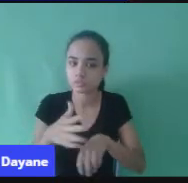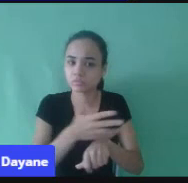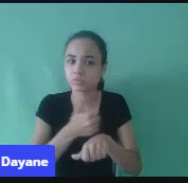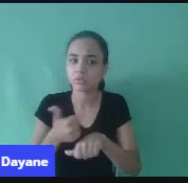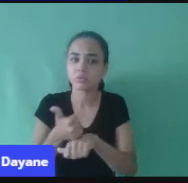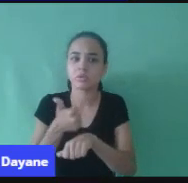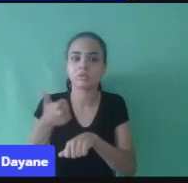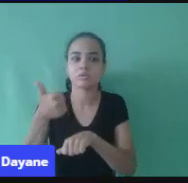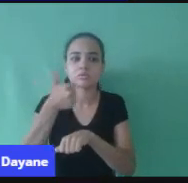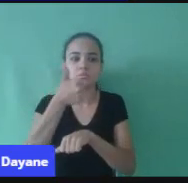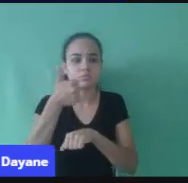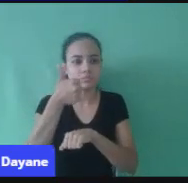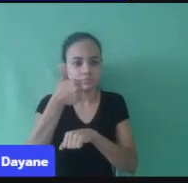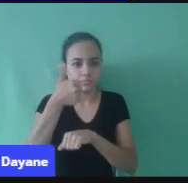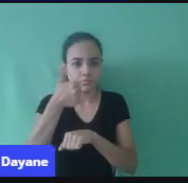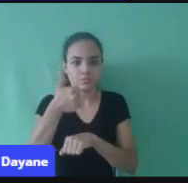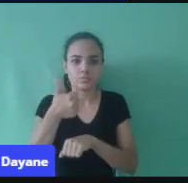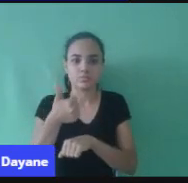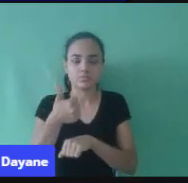Para